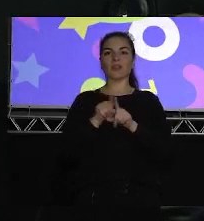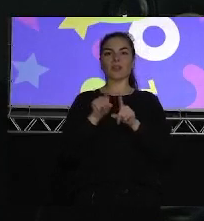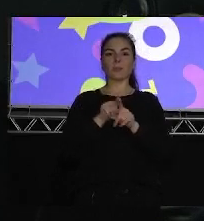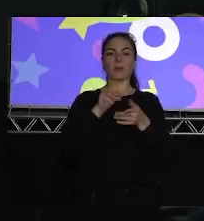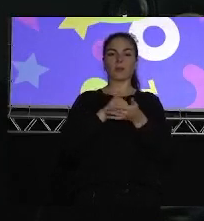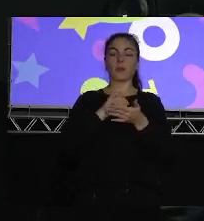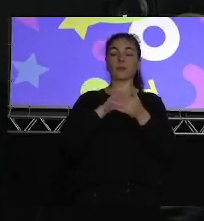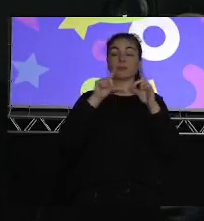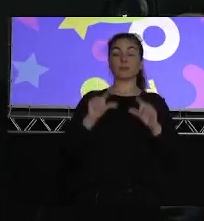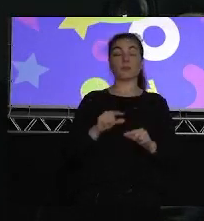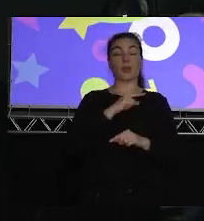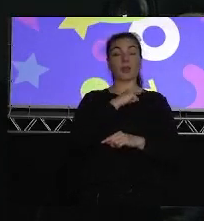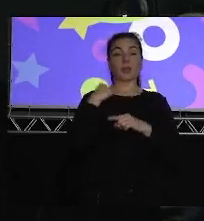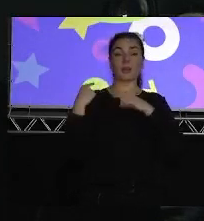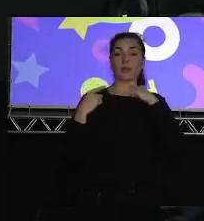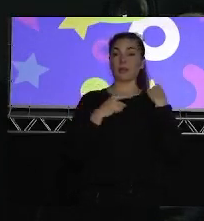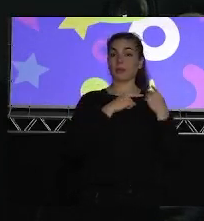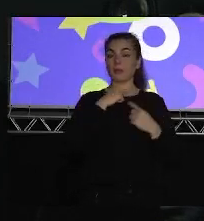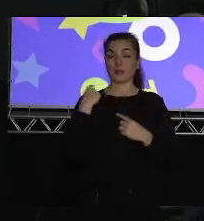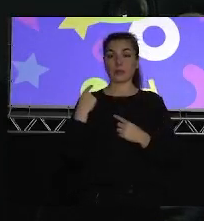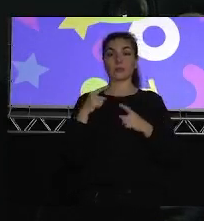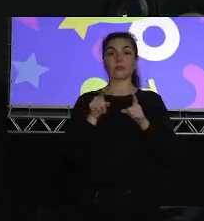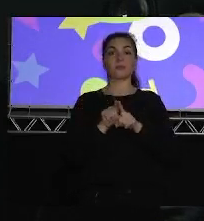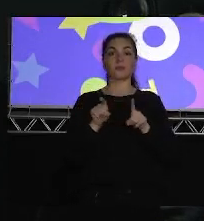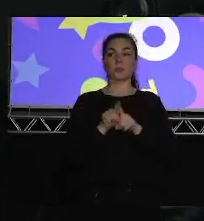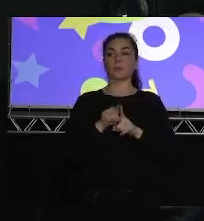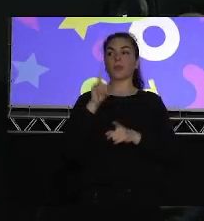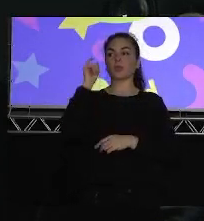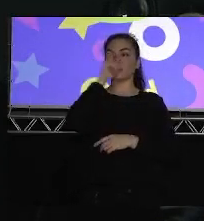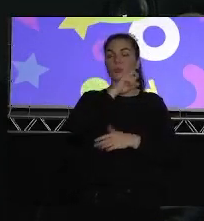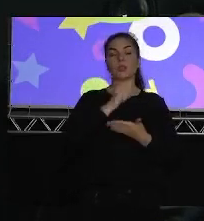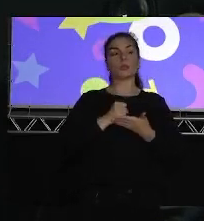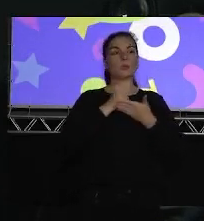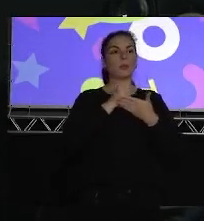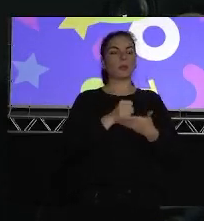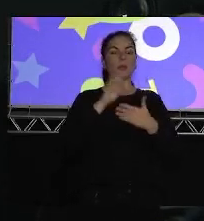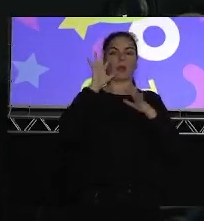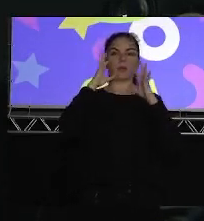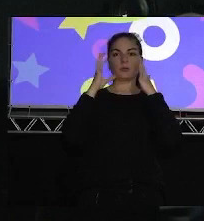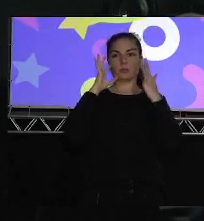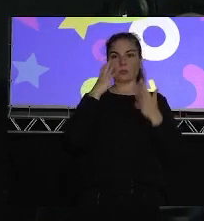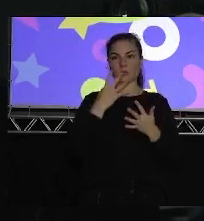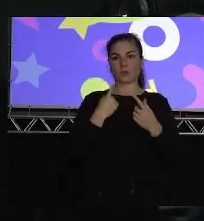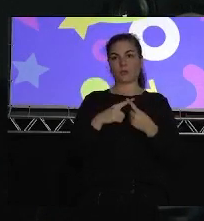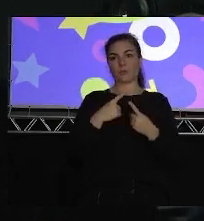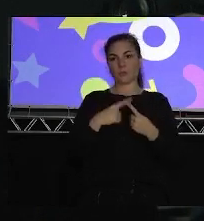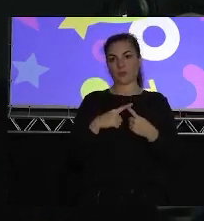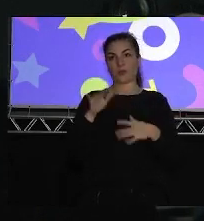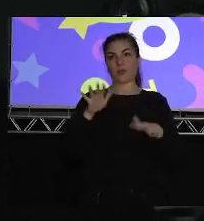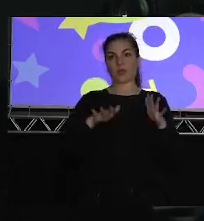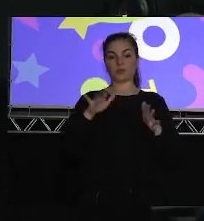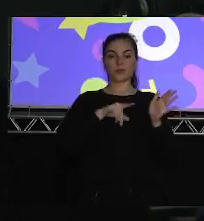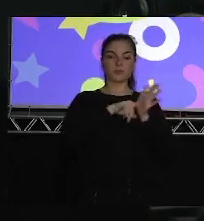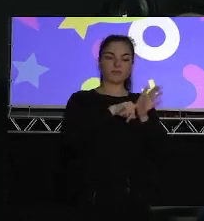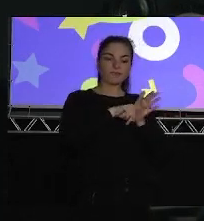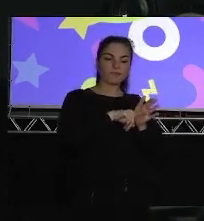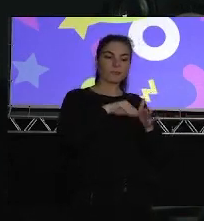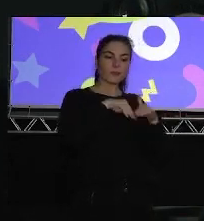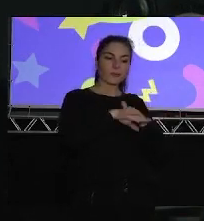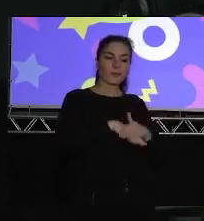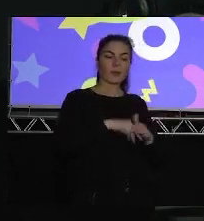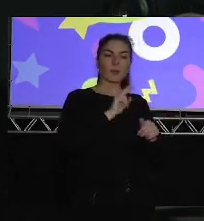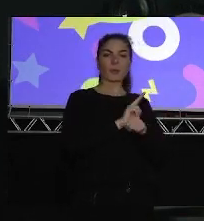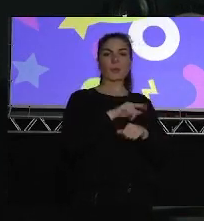muitos atrasos, dificuldade em sustentar e evoluir essas soluções, que acabava ficando no inventário da TI para cuidar disso